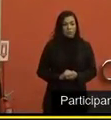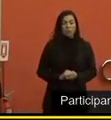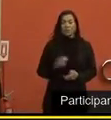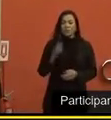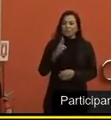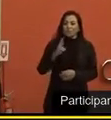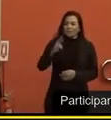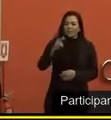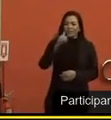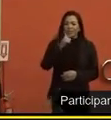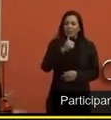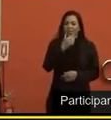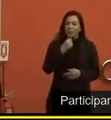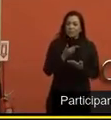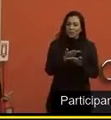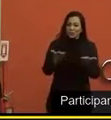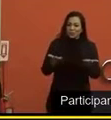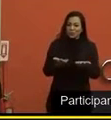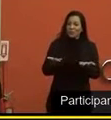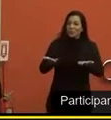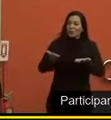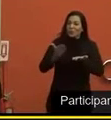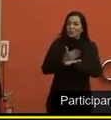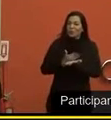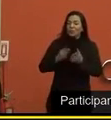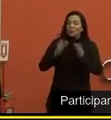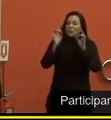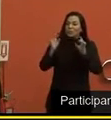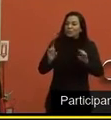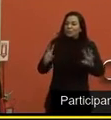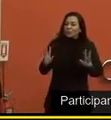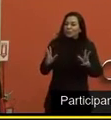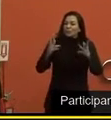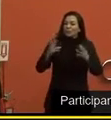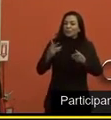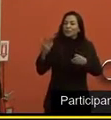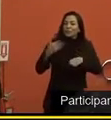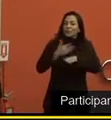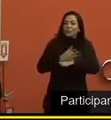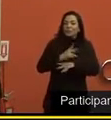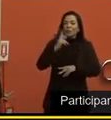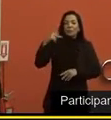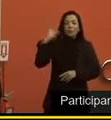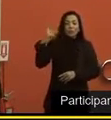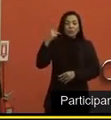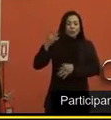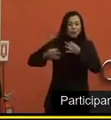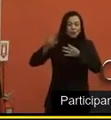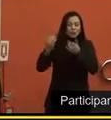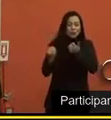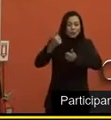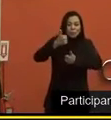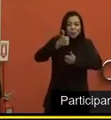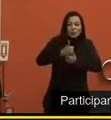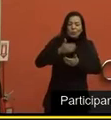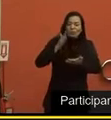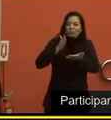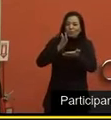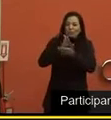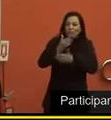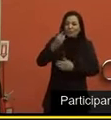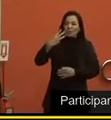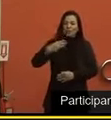Senhoras e senhores, daremos início à sessão solene de posse dos promotores de justiça substitutos aprovados